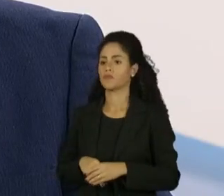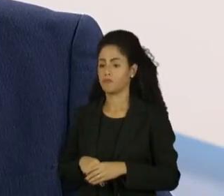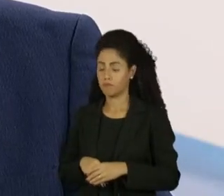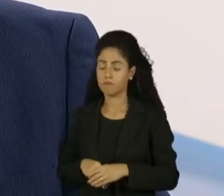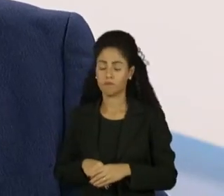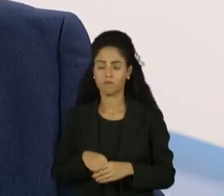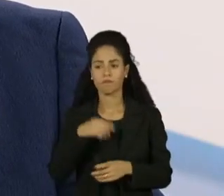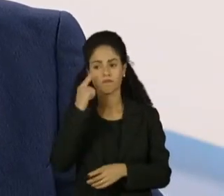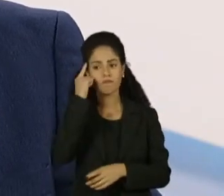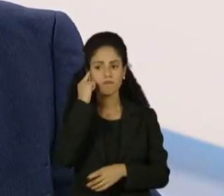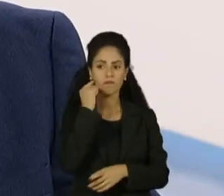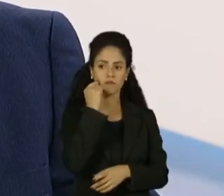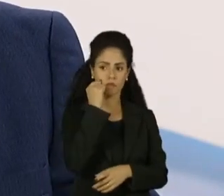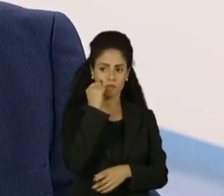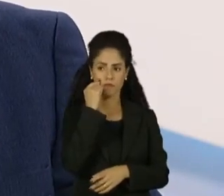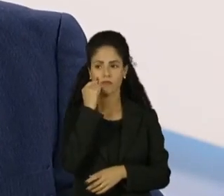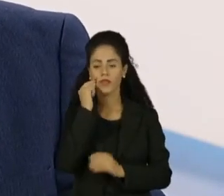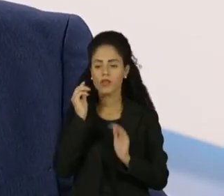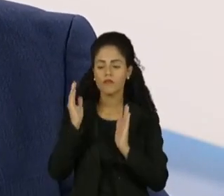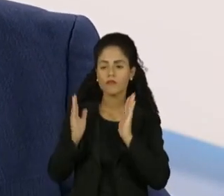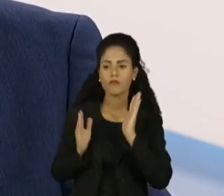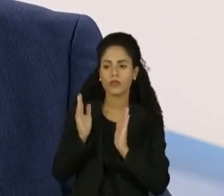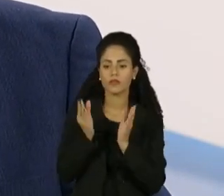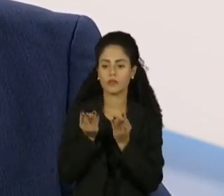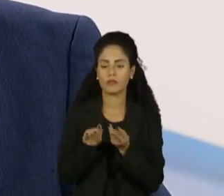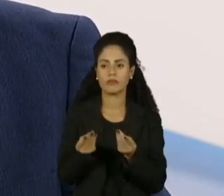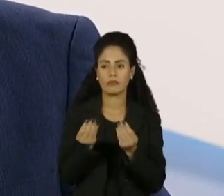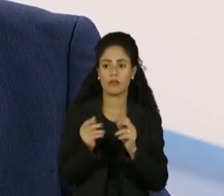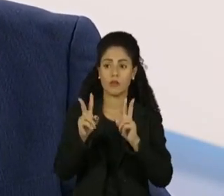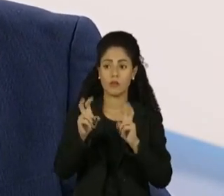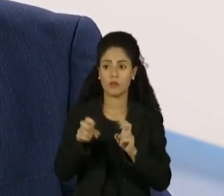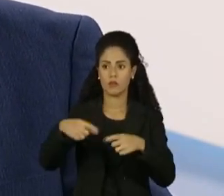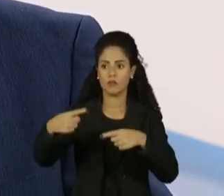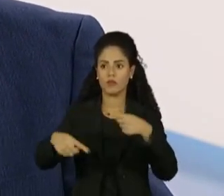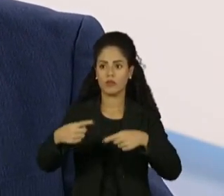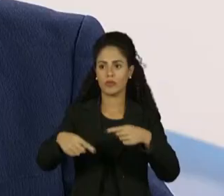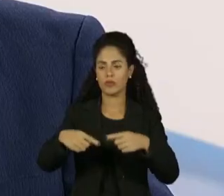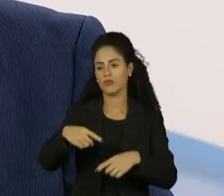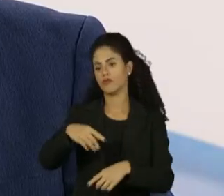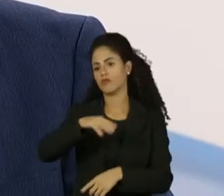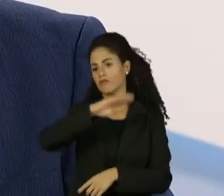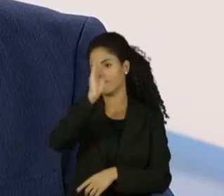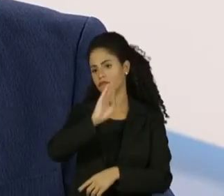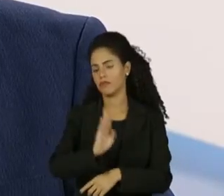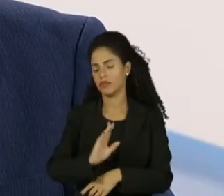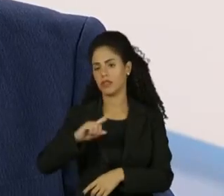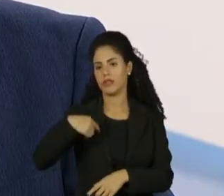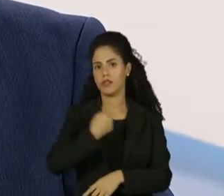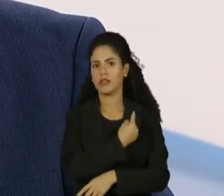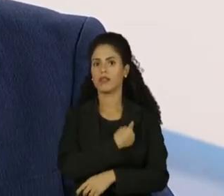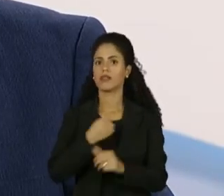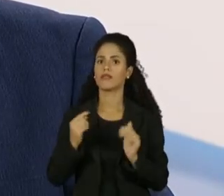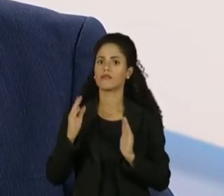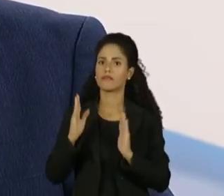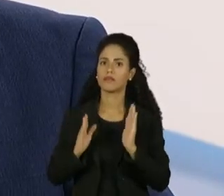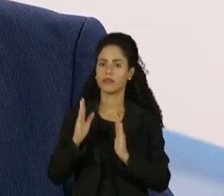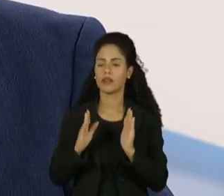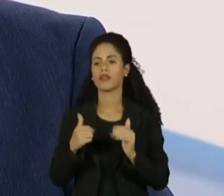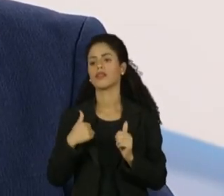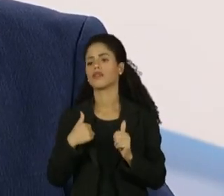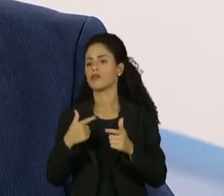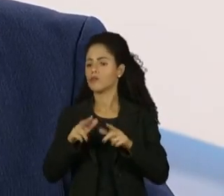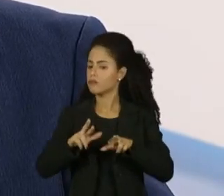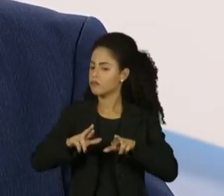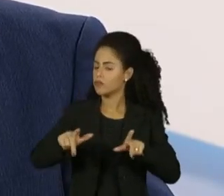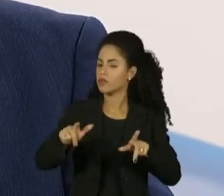Nós estamos passando por um momento extremamente delicado, né, da questão política brasileira. Eu diria que nós estamos passando por um processo de